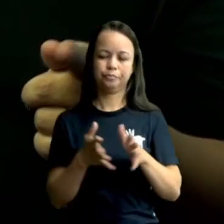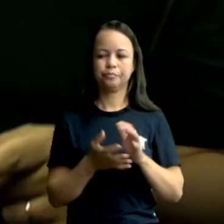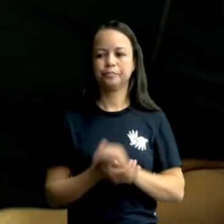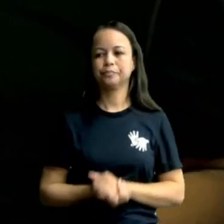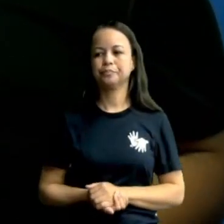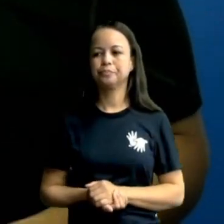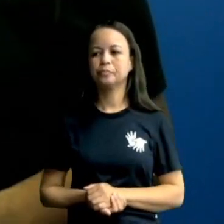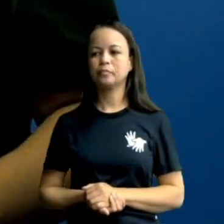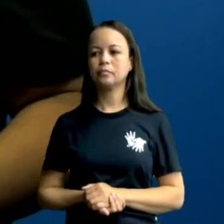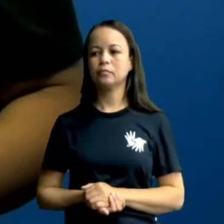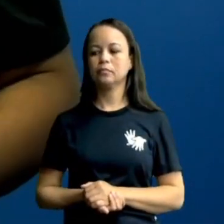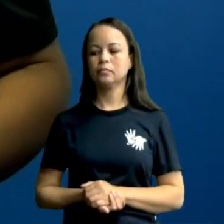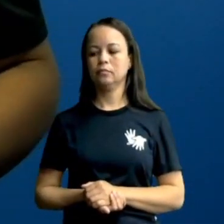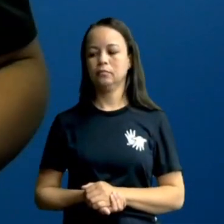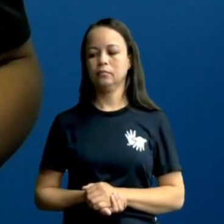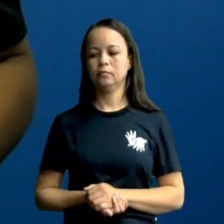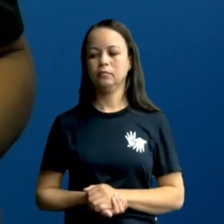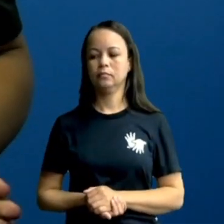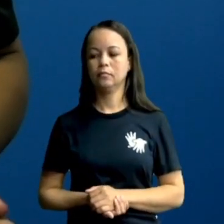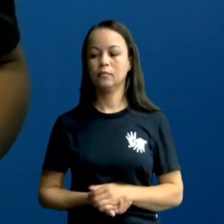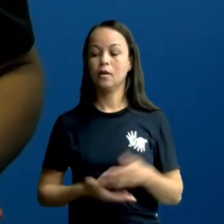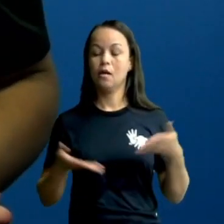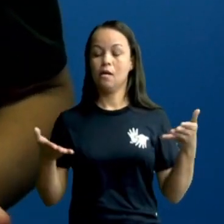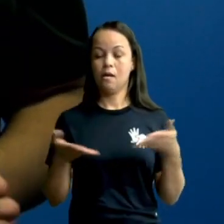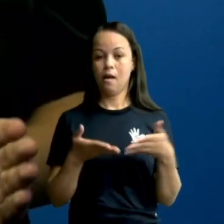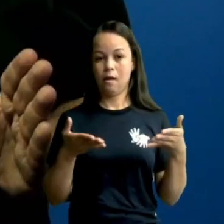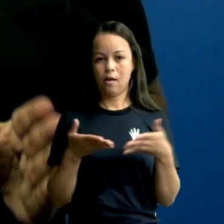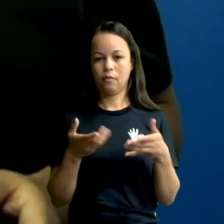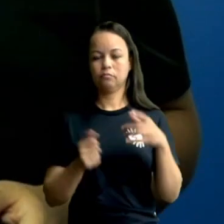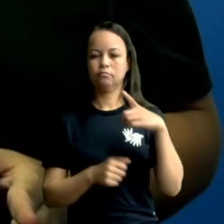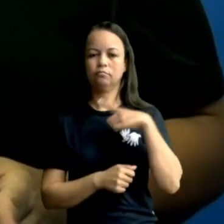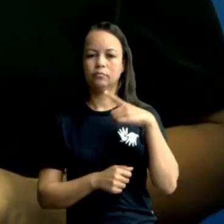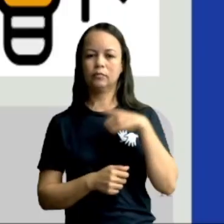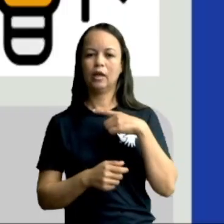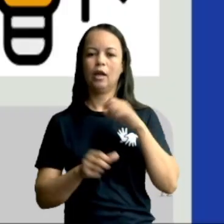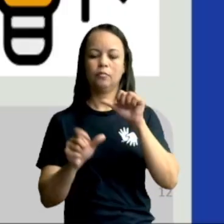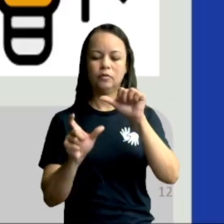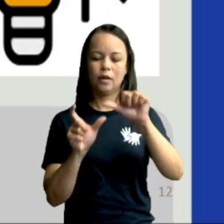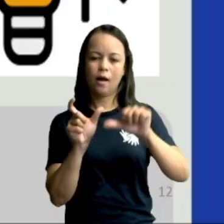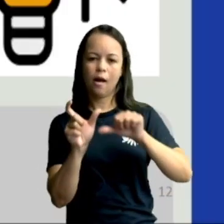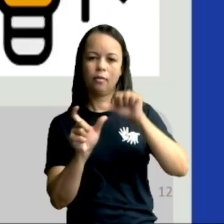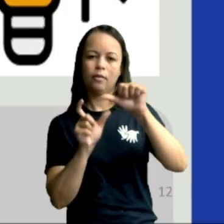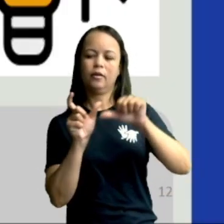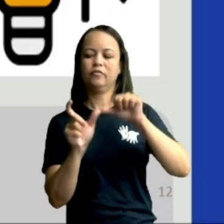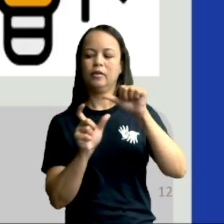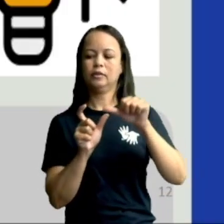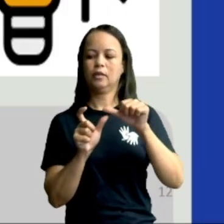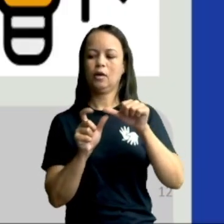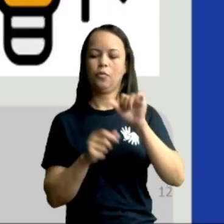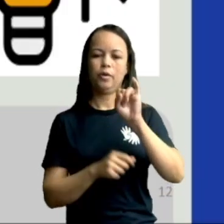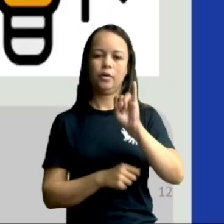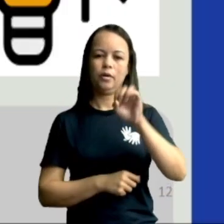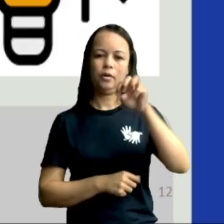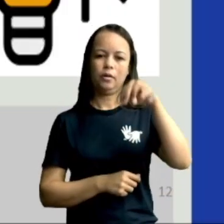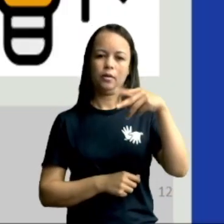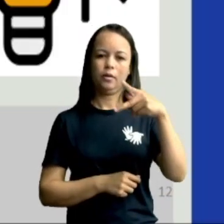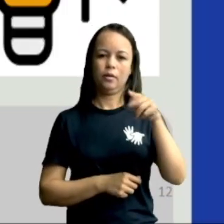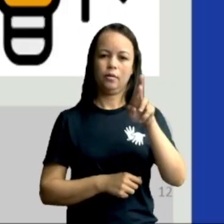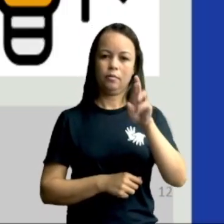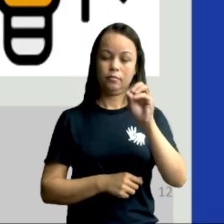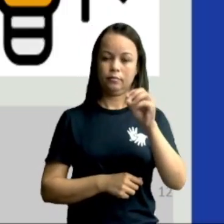Vamos prosseguir? Agora, temos a derivação imprópria,